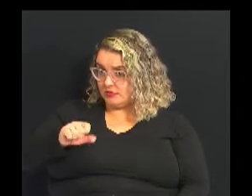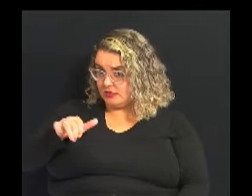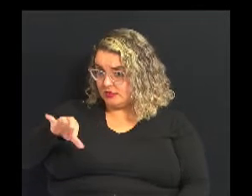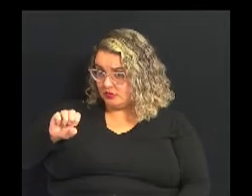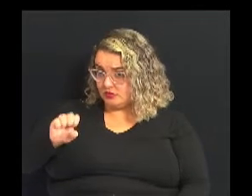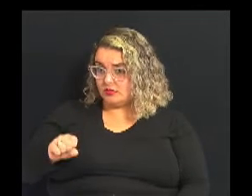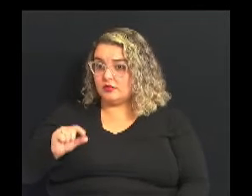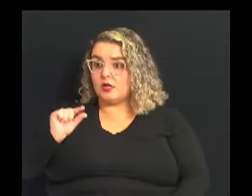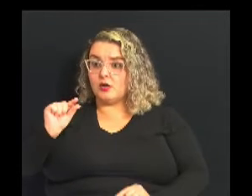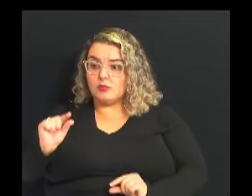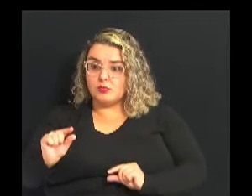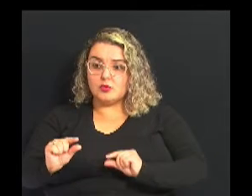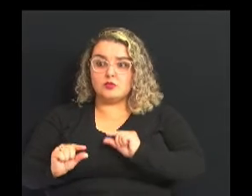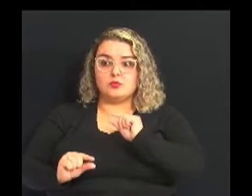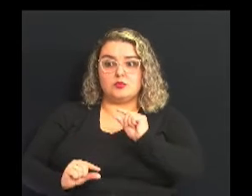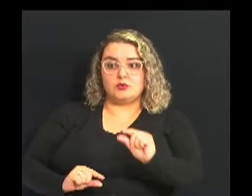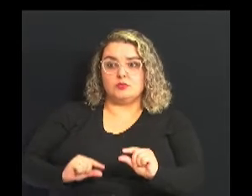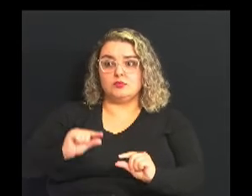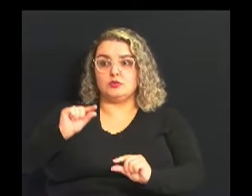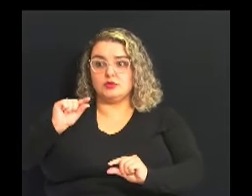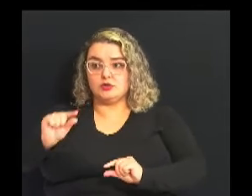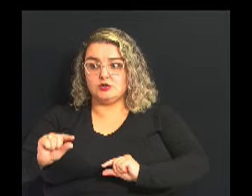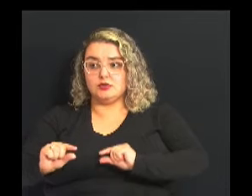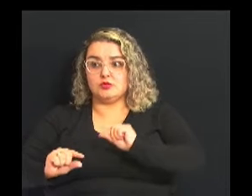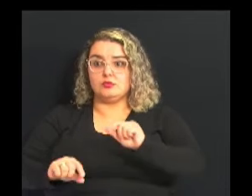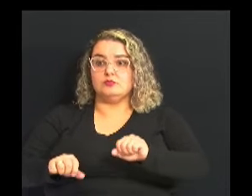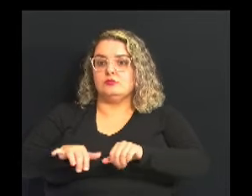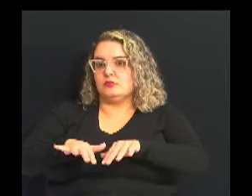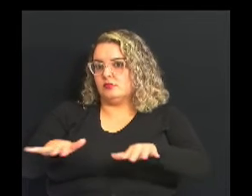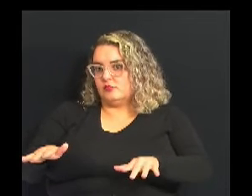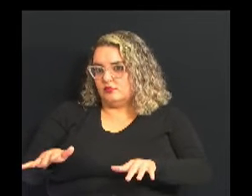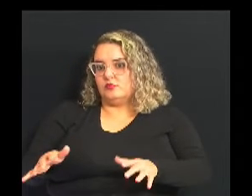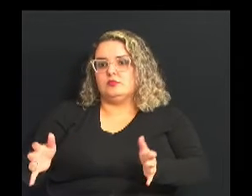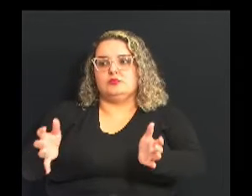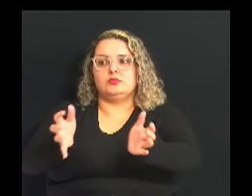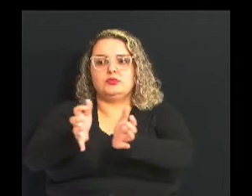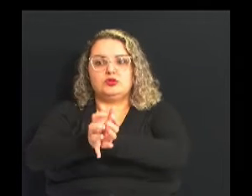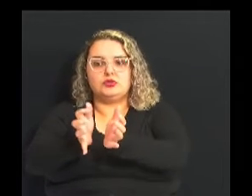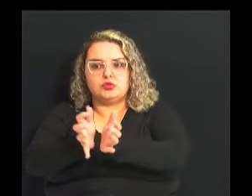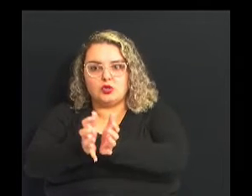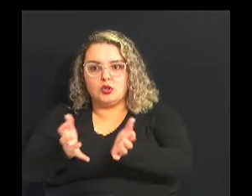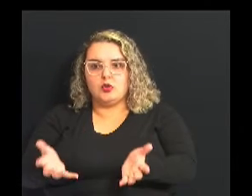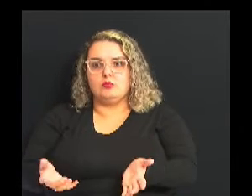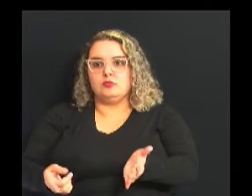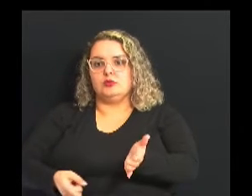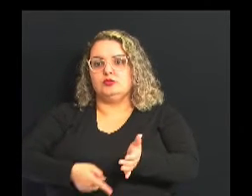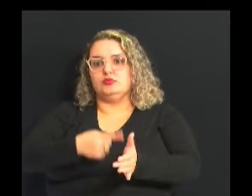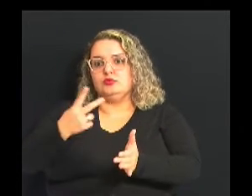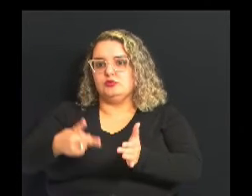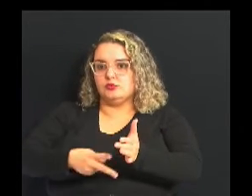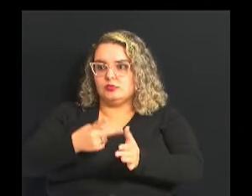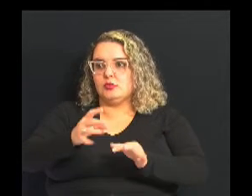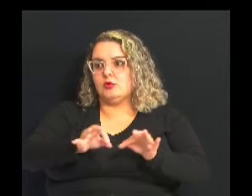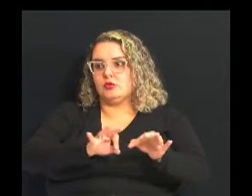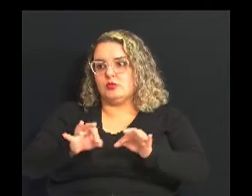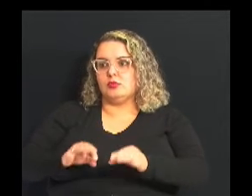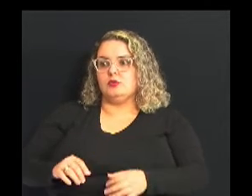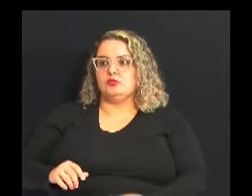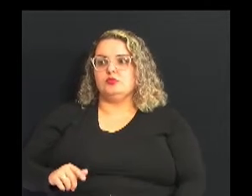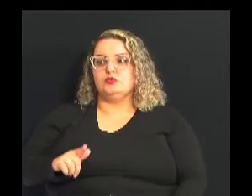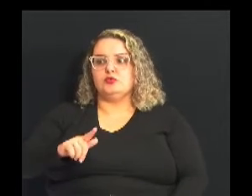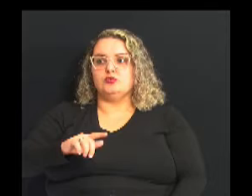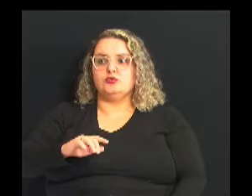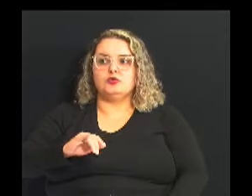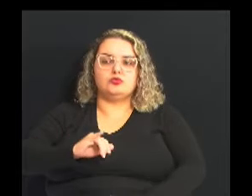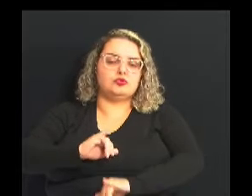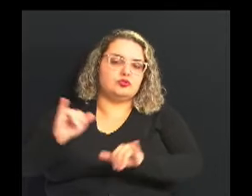nós começamos também a transmitir reuniões de comissões. Os primeiros programas, existia um jornal semanal ali que fazia o